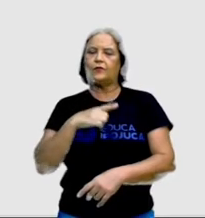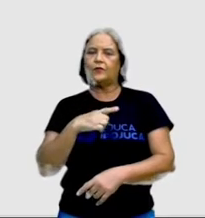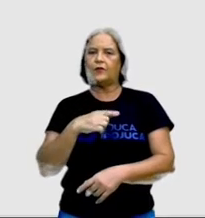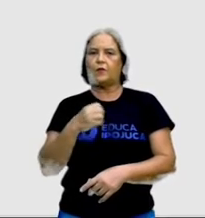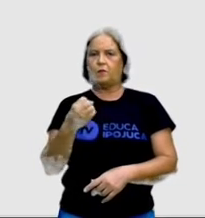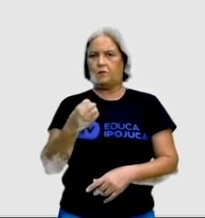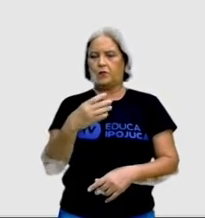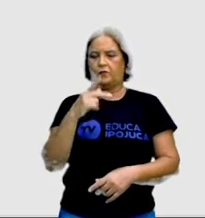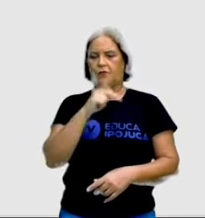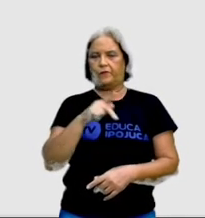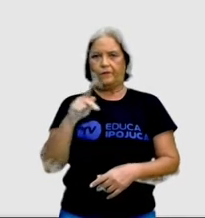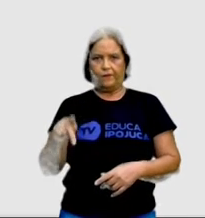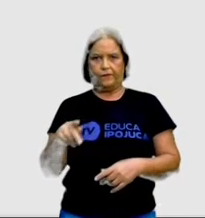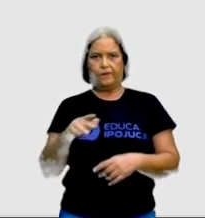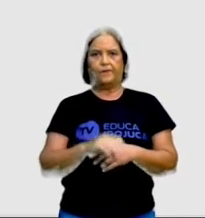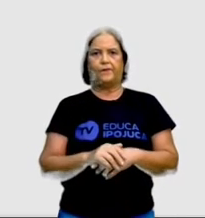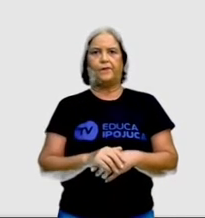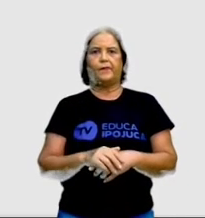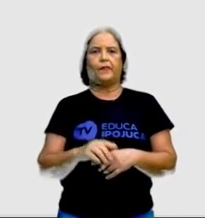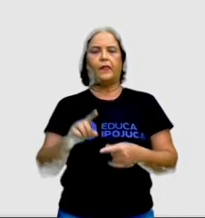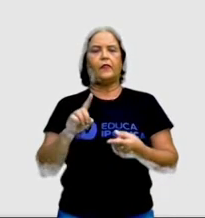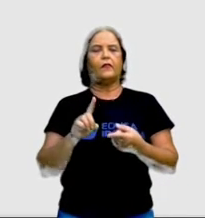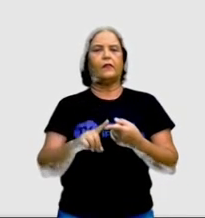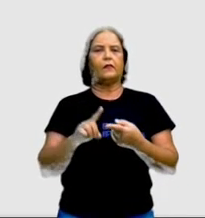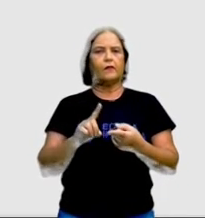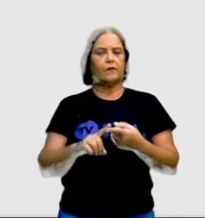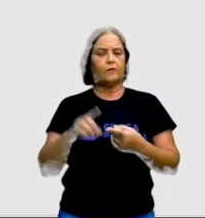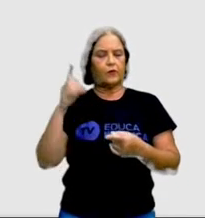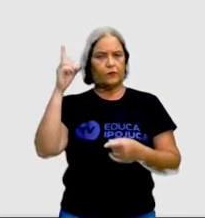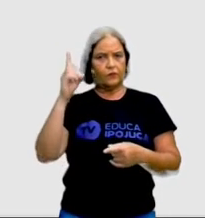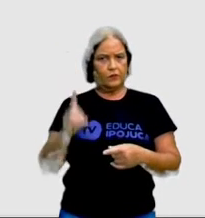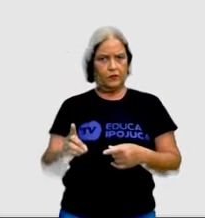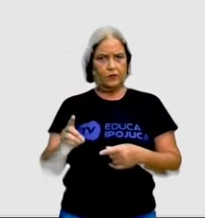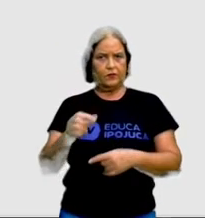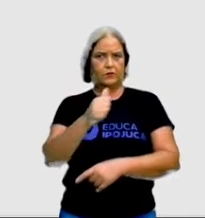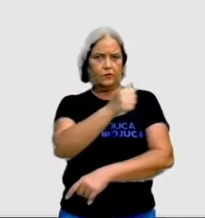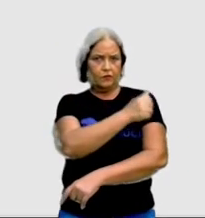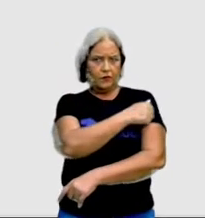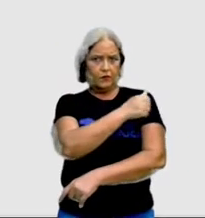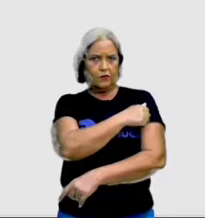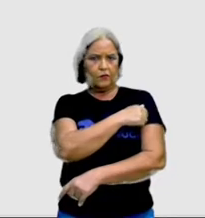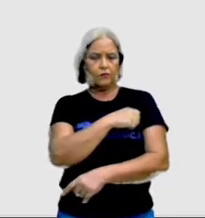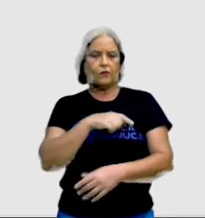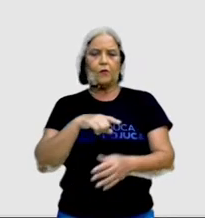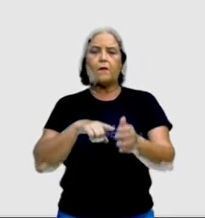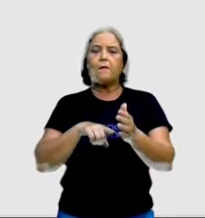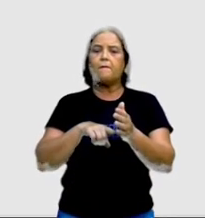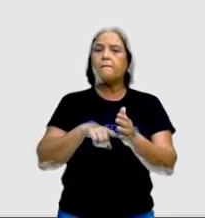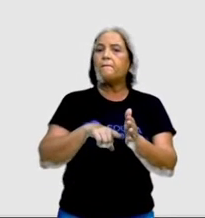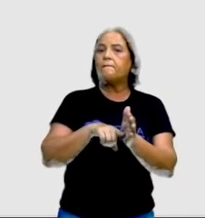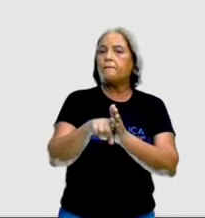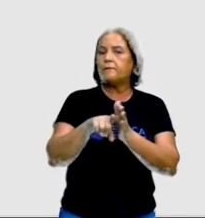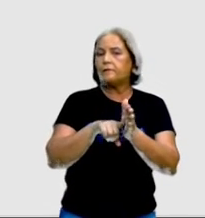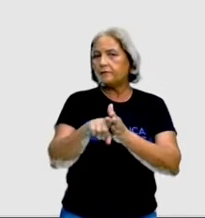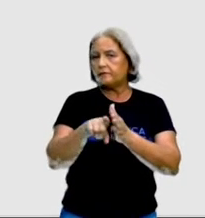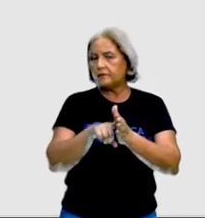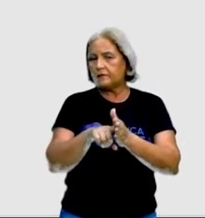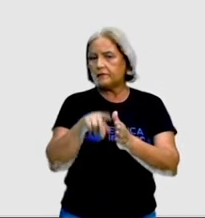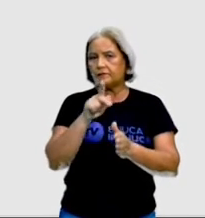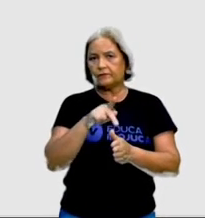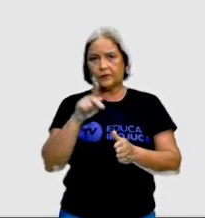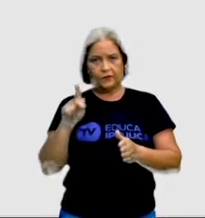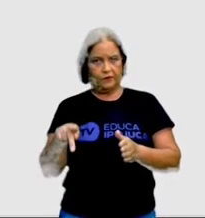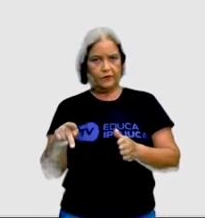professores. E também não esqueçam que é um direito do aluno perguntar ao professor,